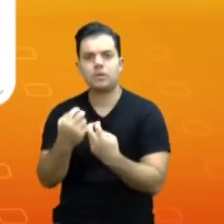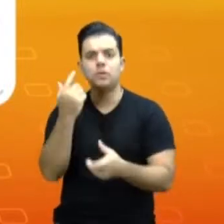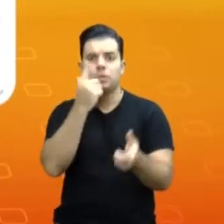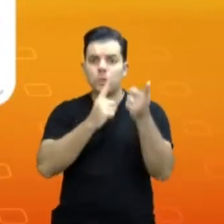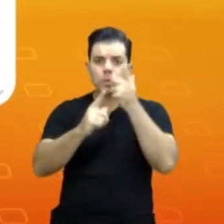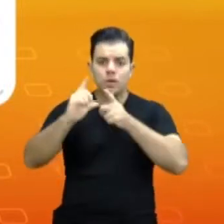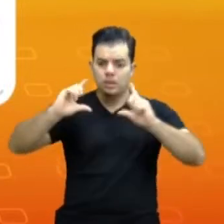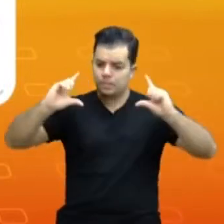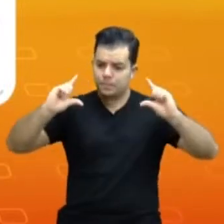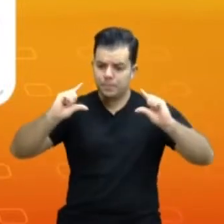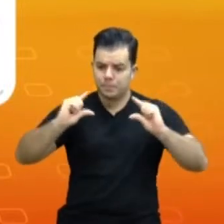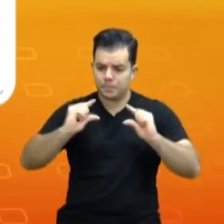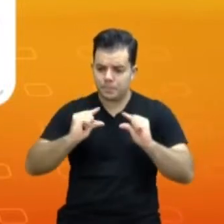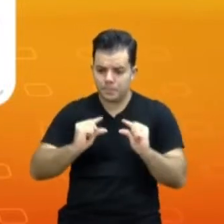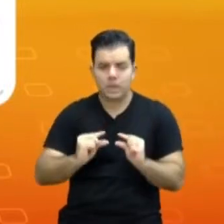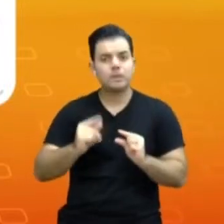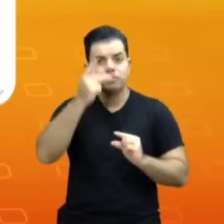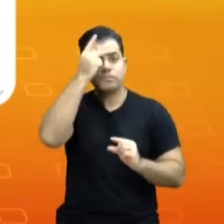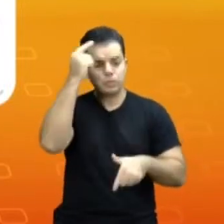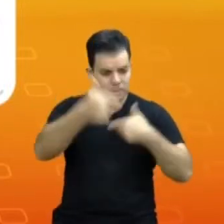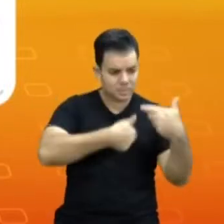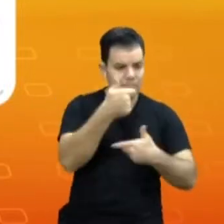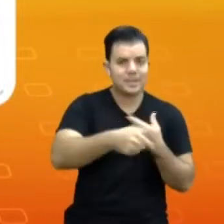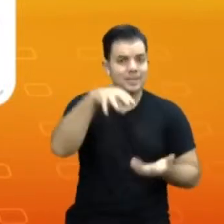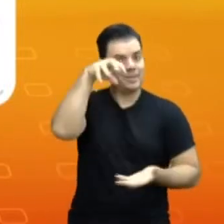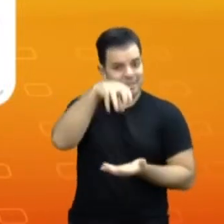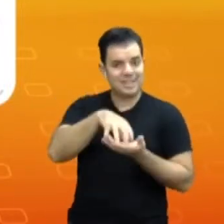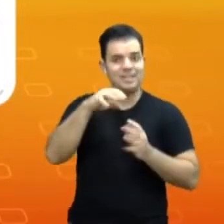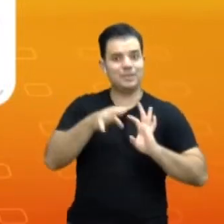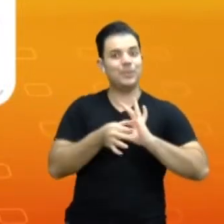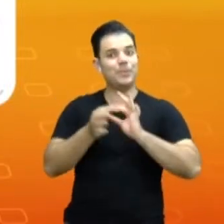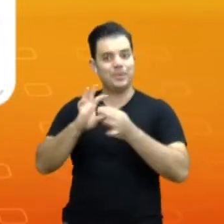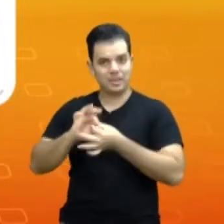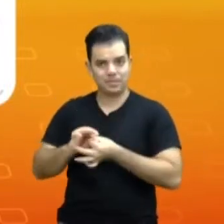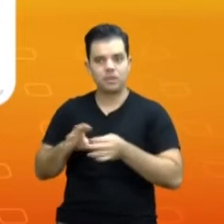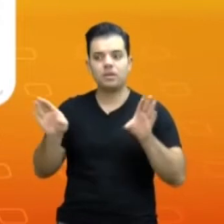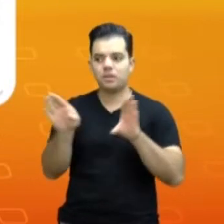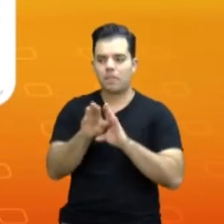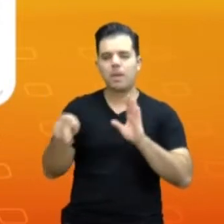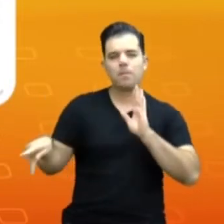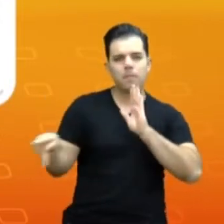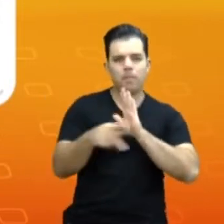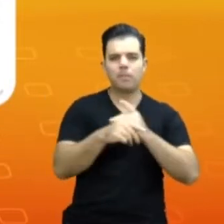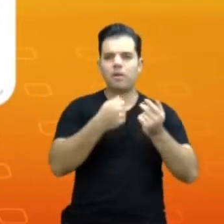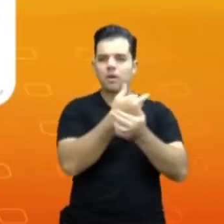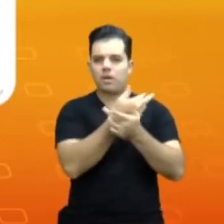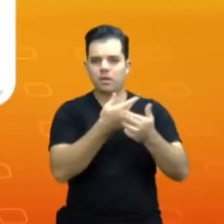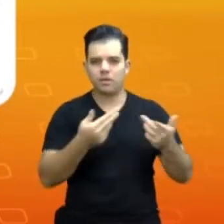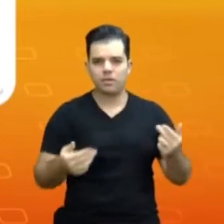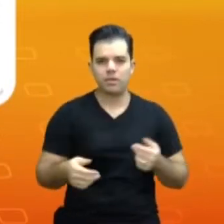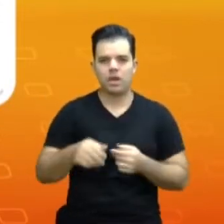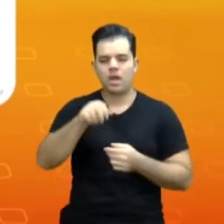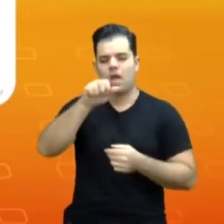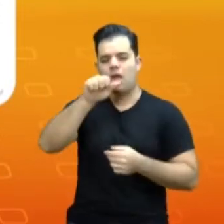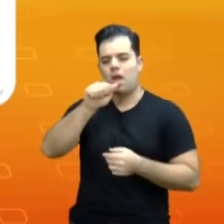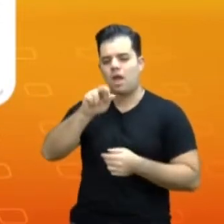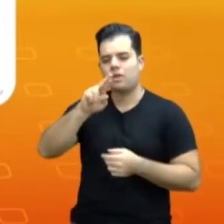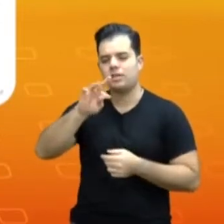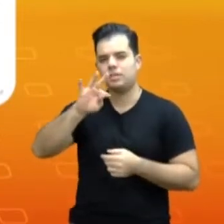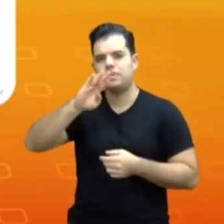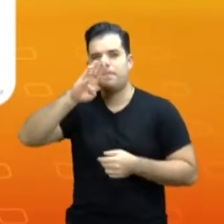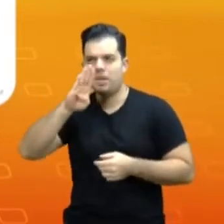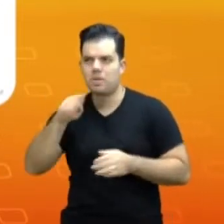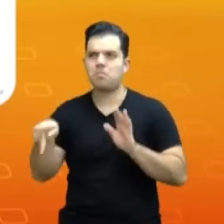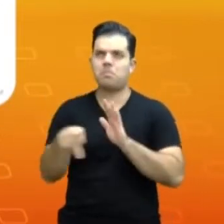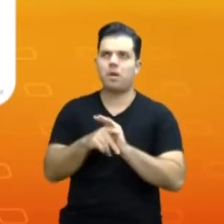pessoas operando na instalação olímpica. Os detentores de direito, né, que a gente chama de RHBs, que aí